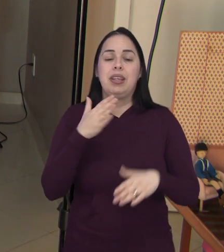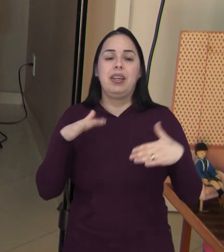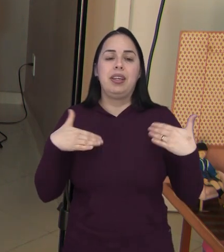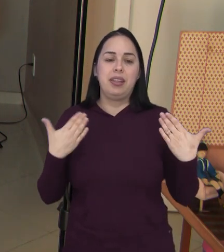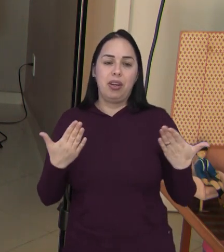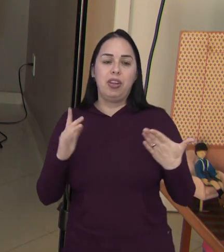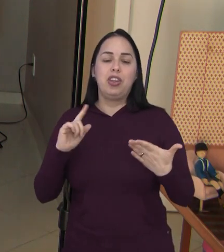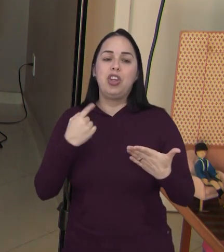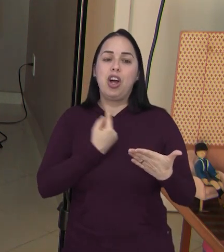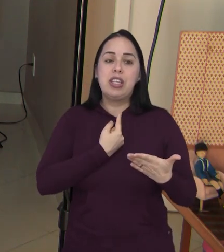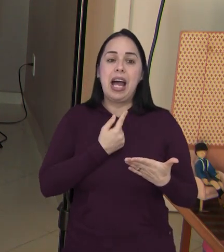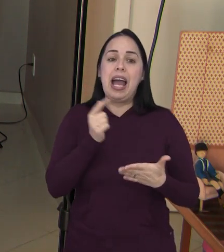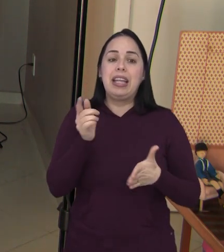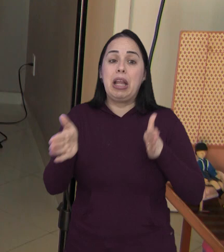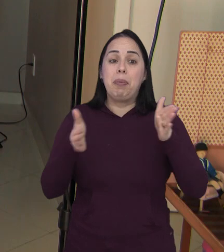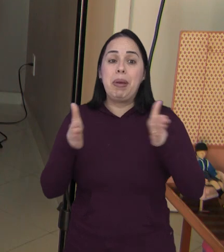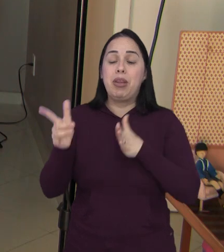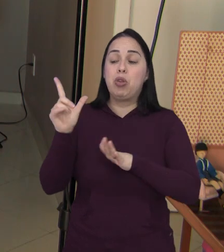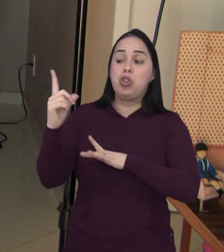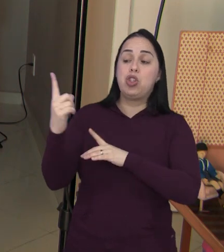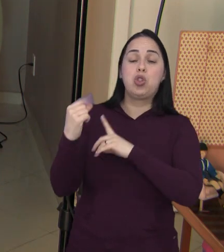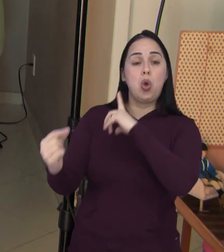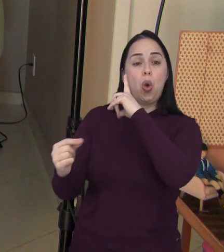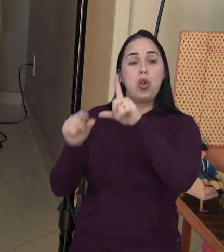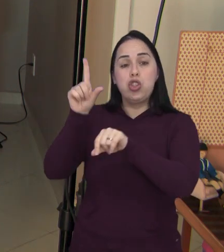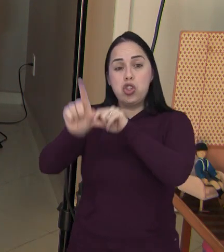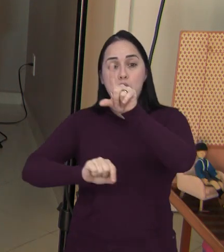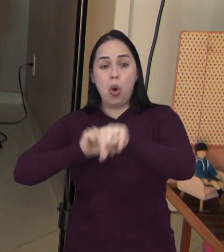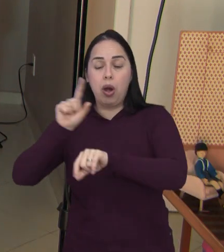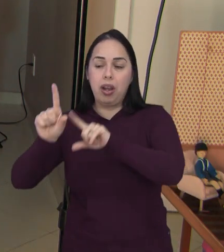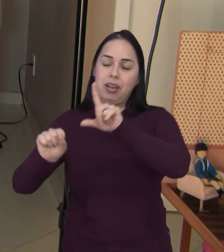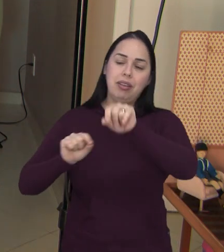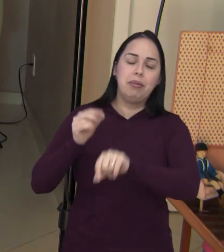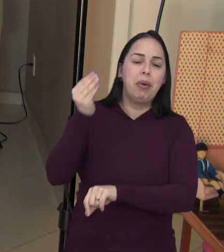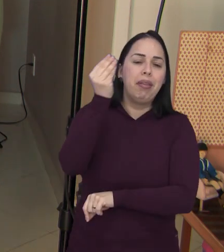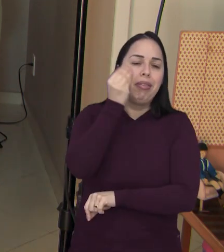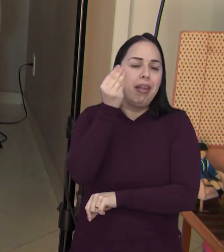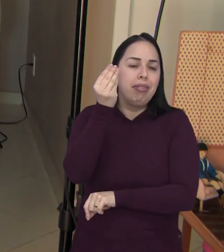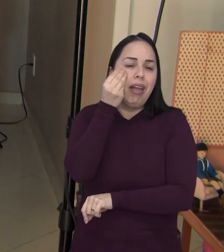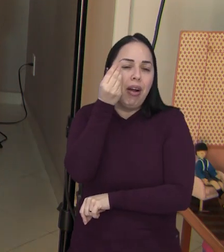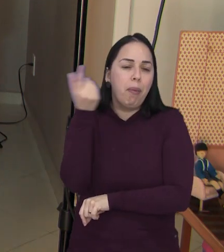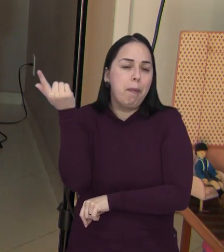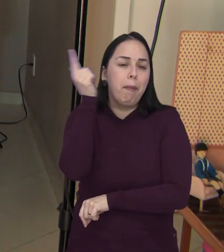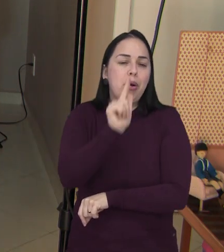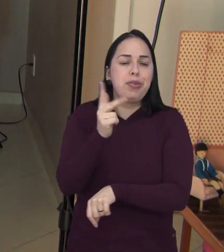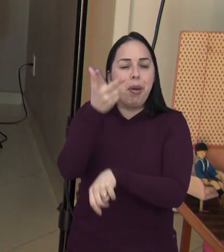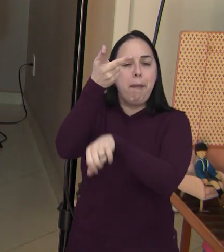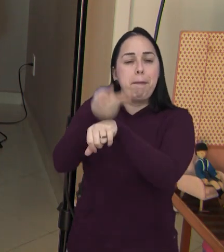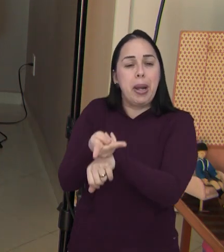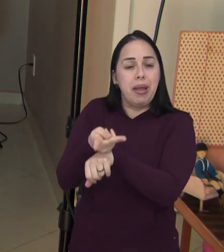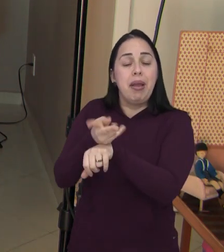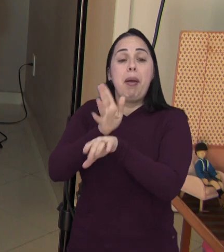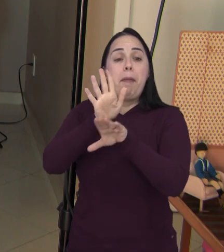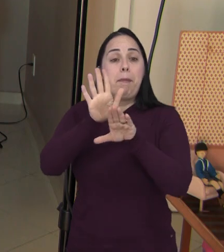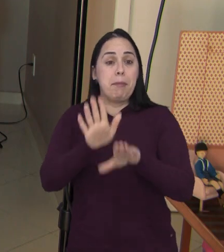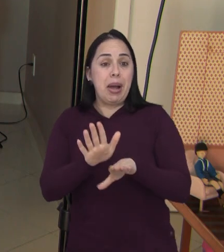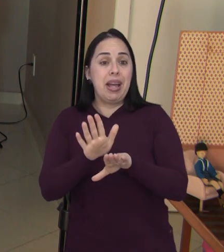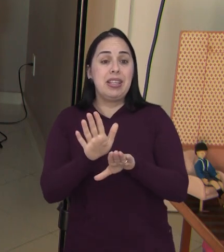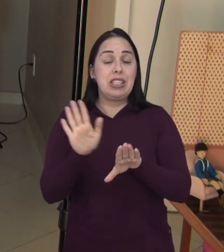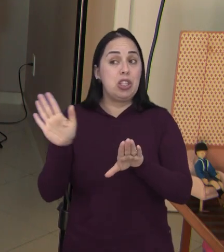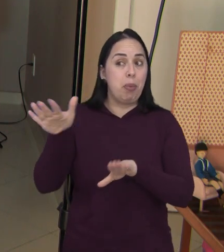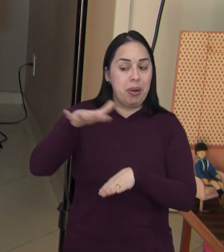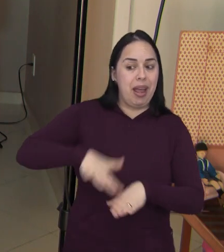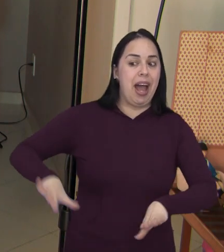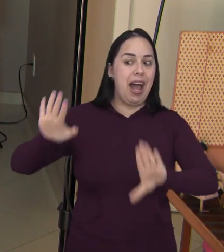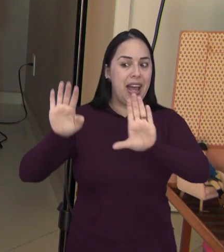festival, então a gente ainda está na seleção, né, no páreo aí para de repente conseguir também um prêmio. Mas dentro dessa